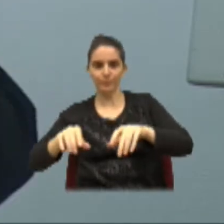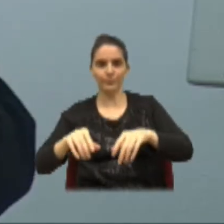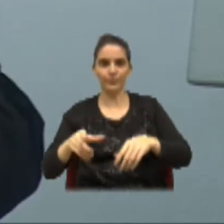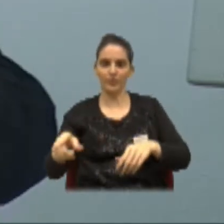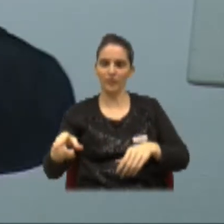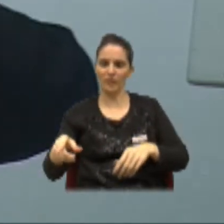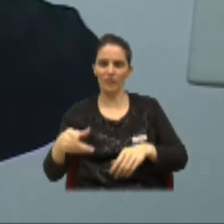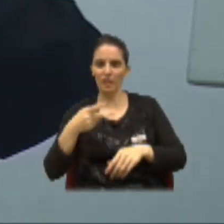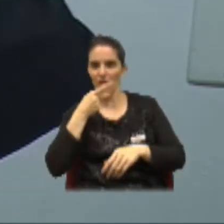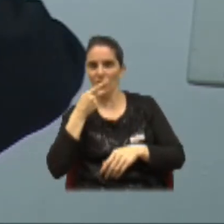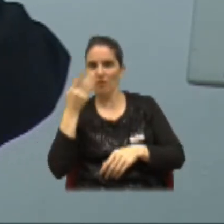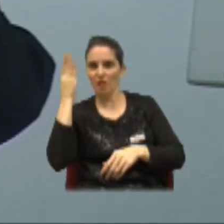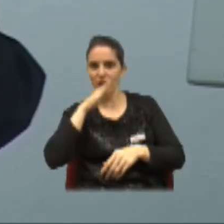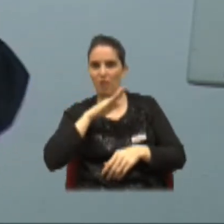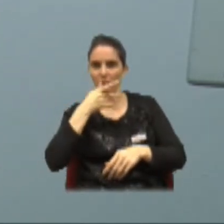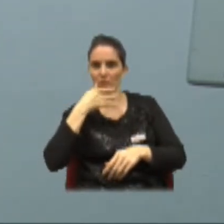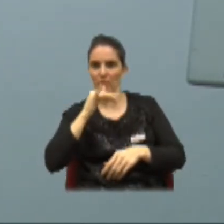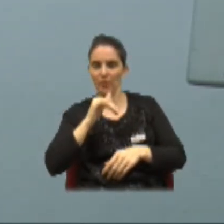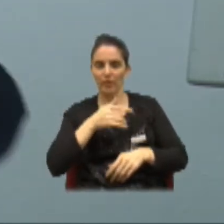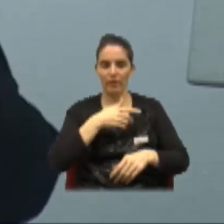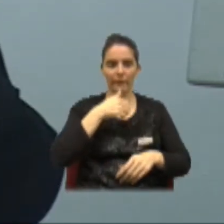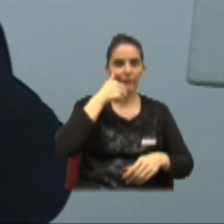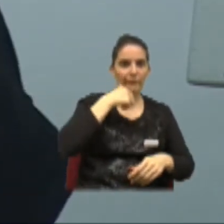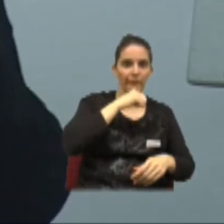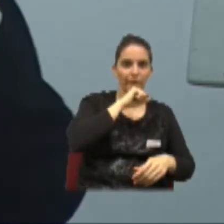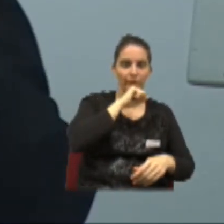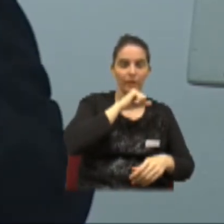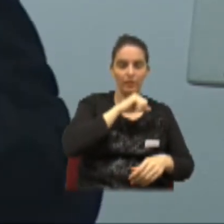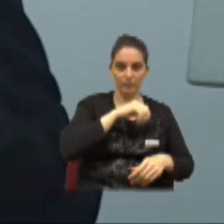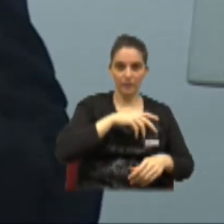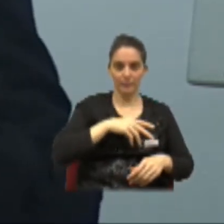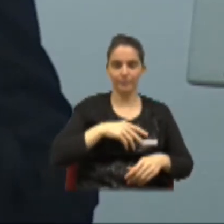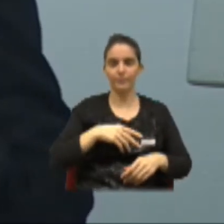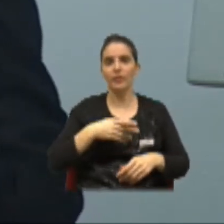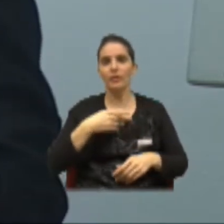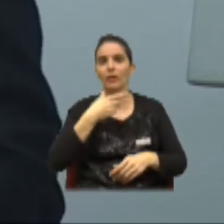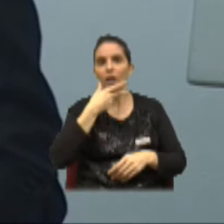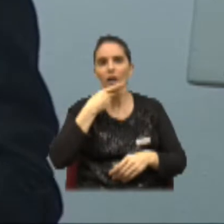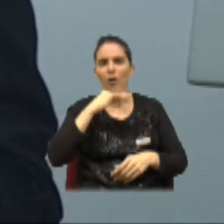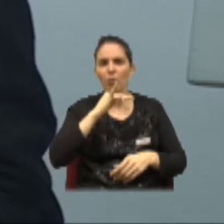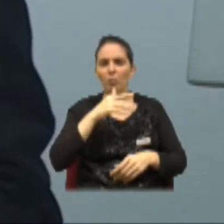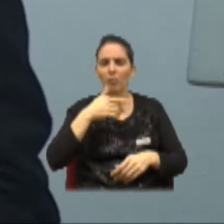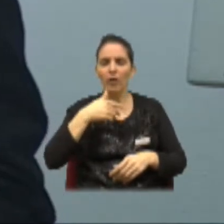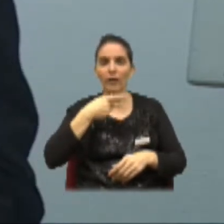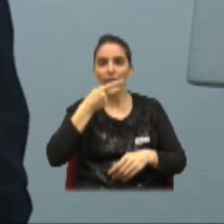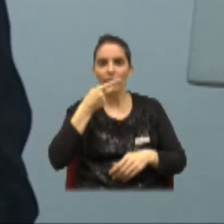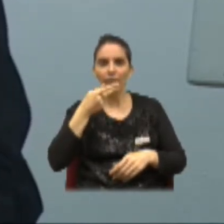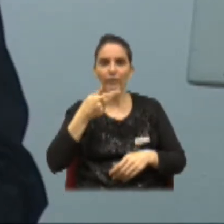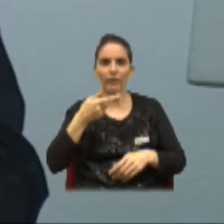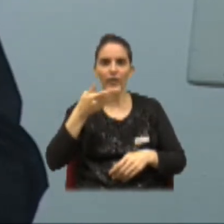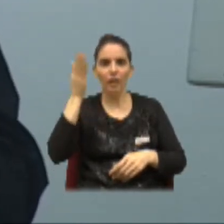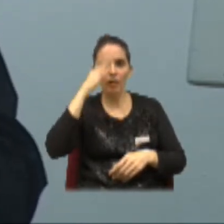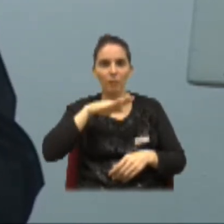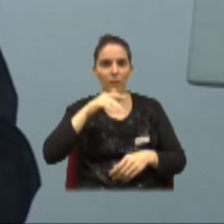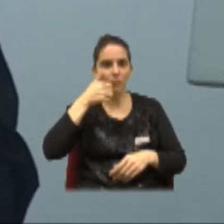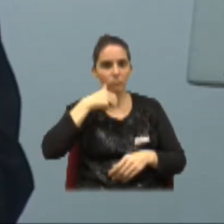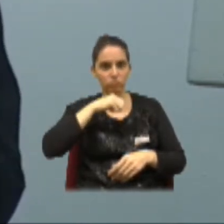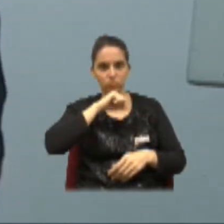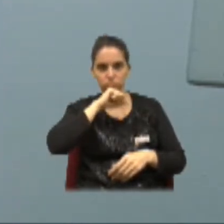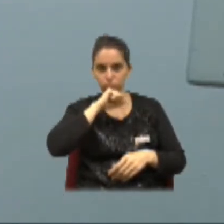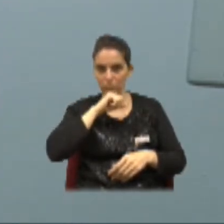falar coisas e começa a colocar um contra o outro para poder conquistar a atenção e até mesmo